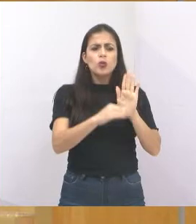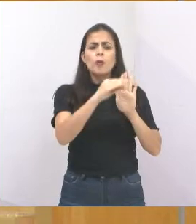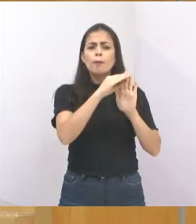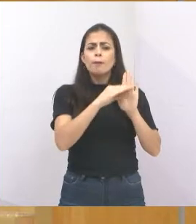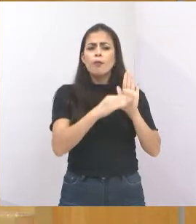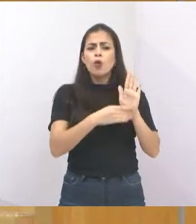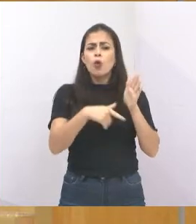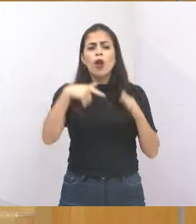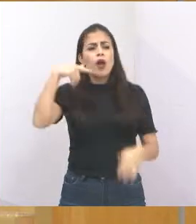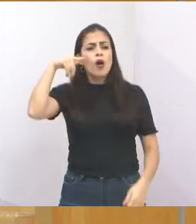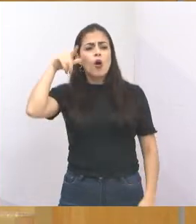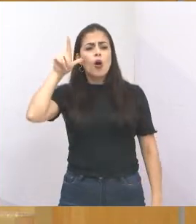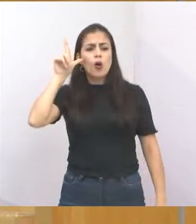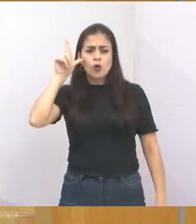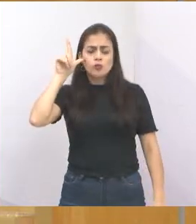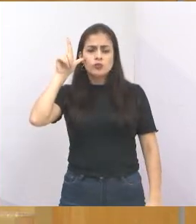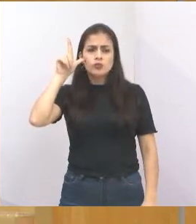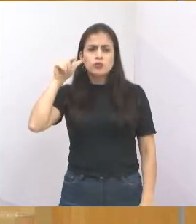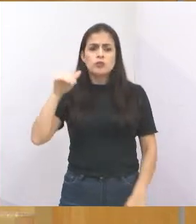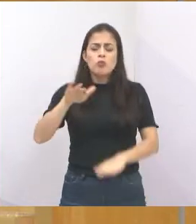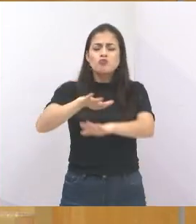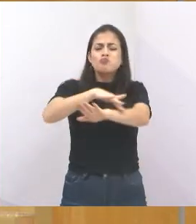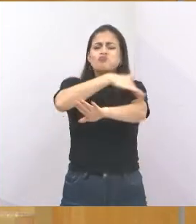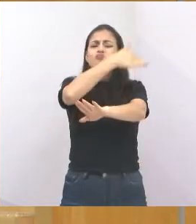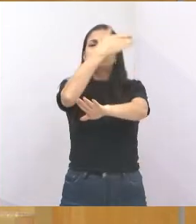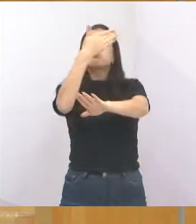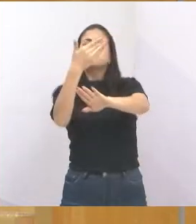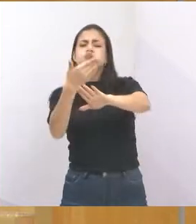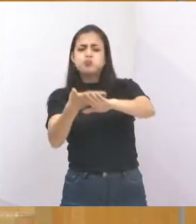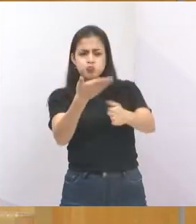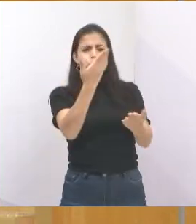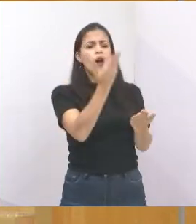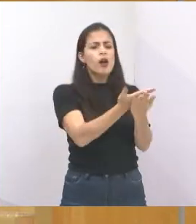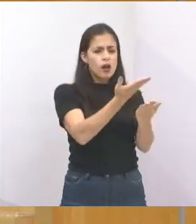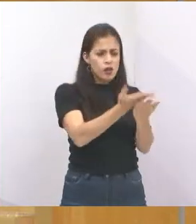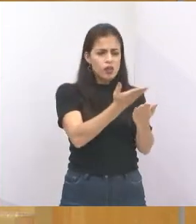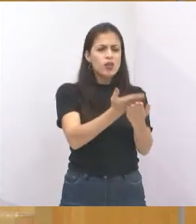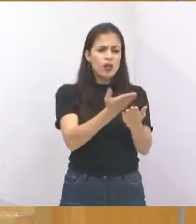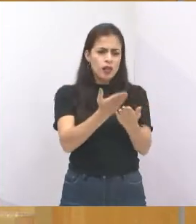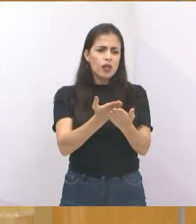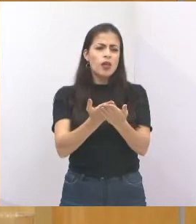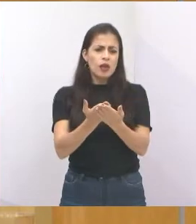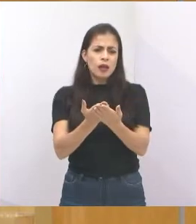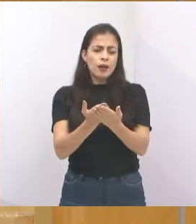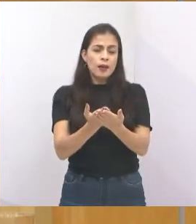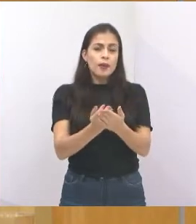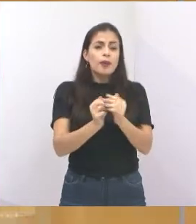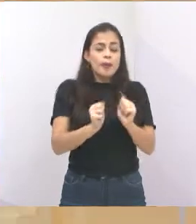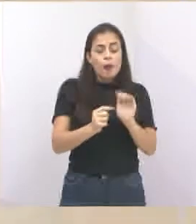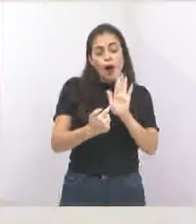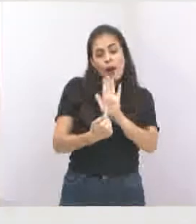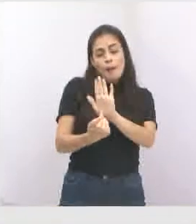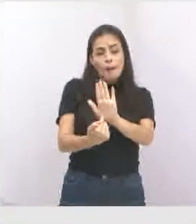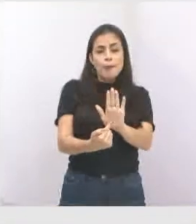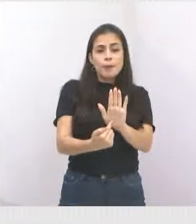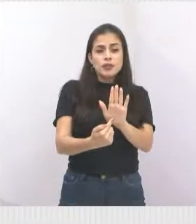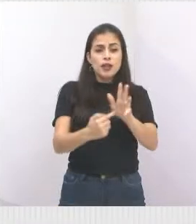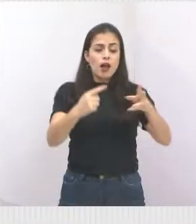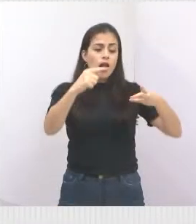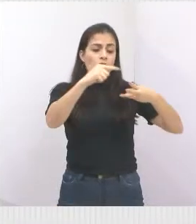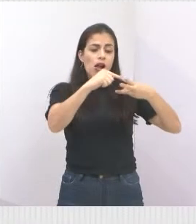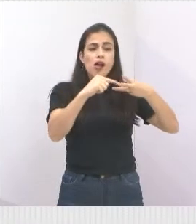então passei um longo período de estudos e pude apresentar esses seis projetos